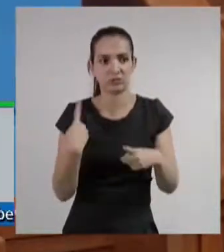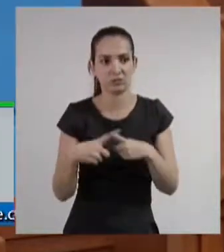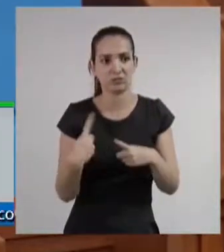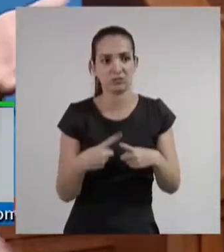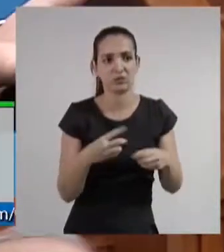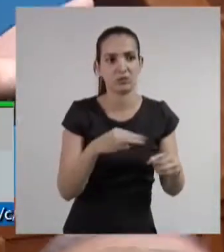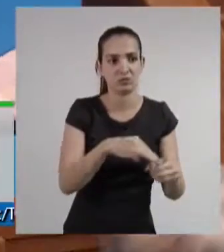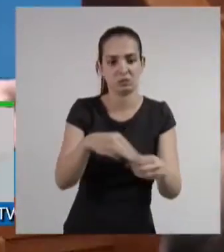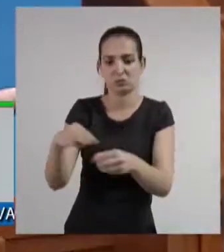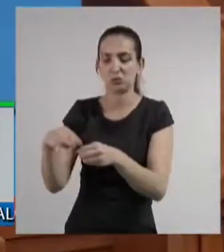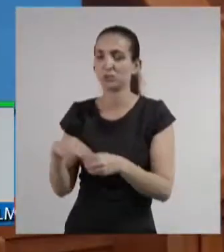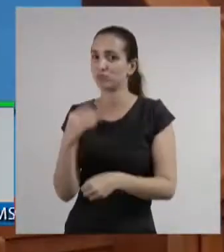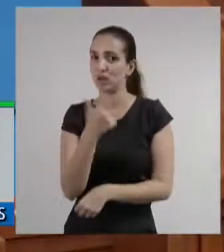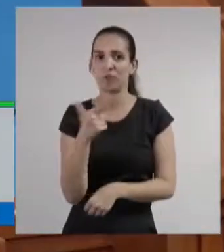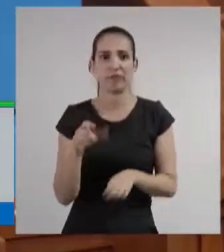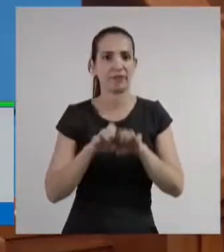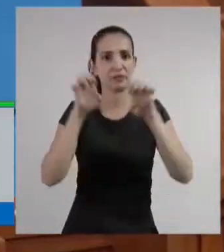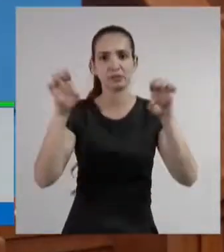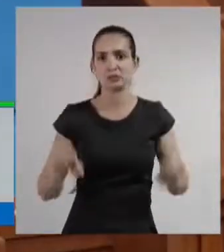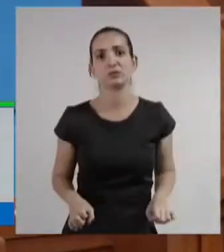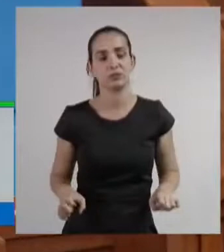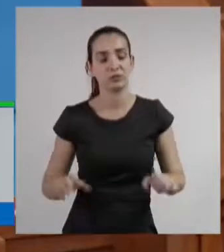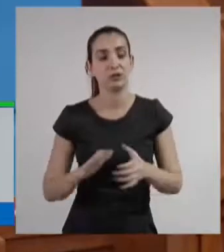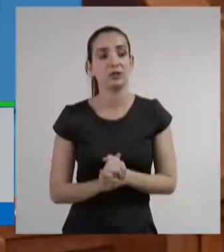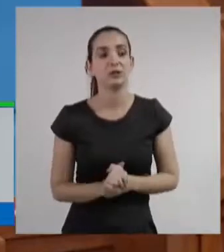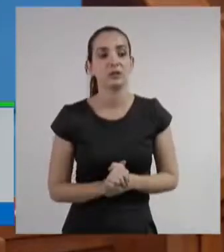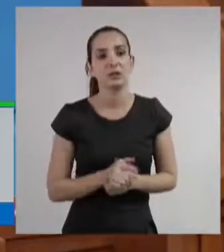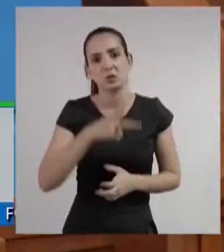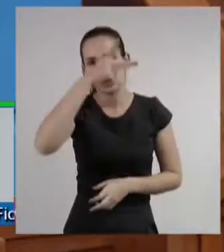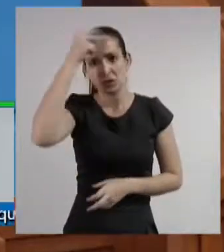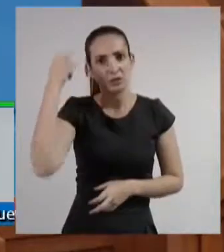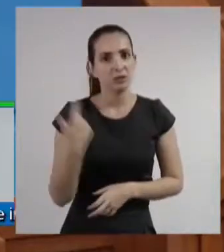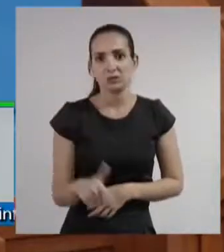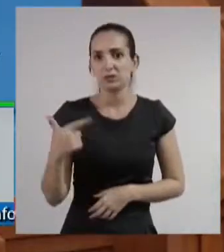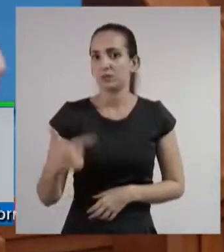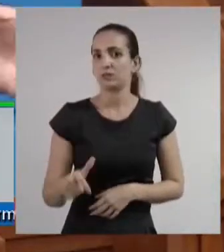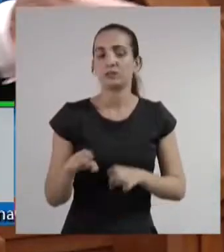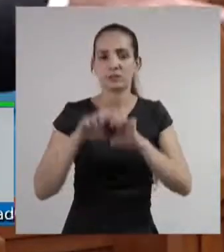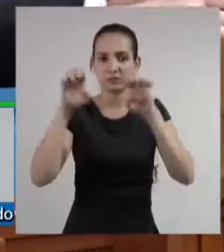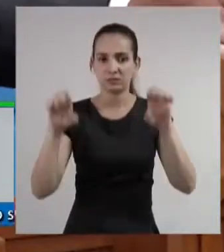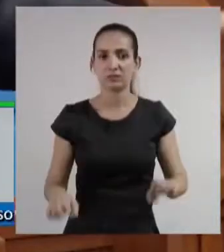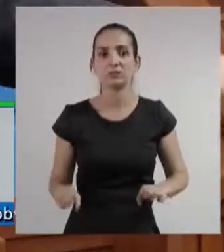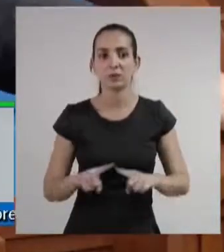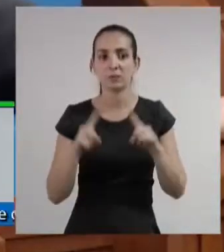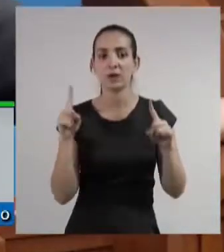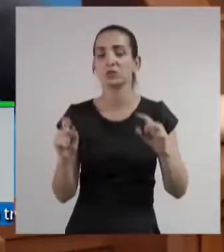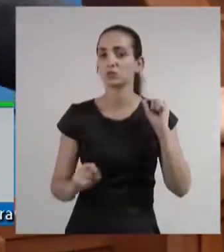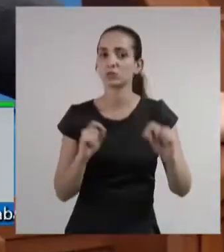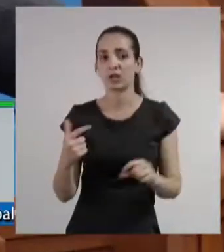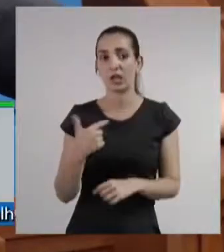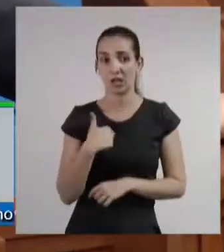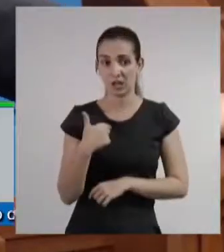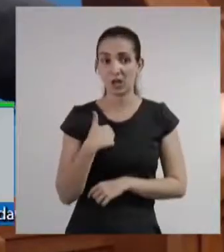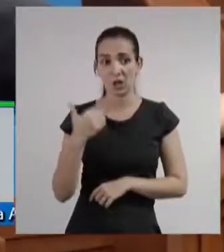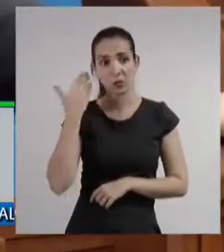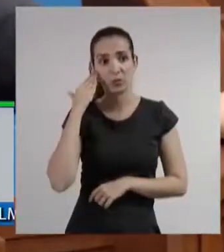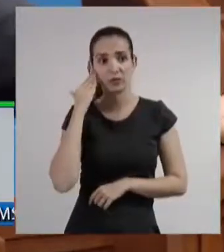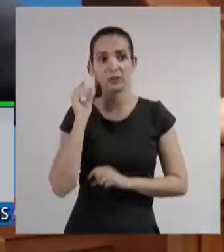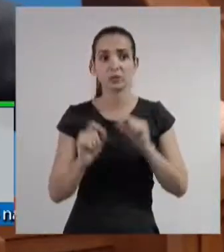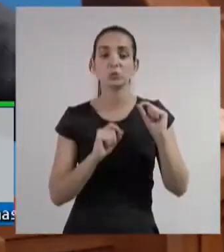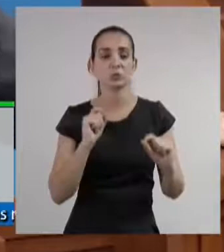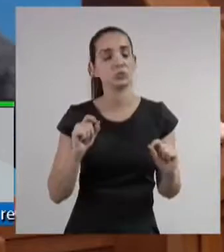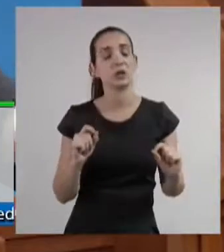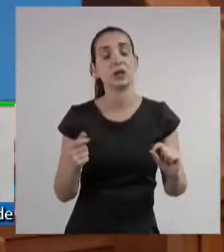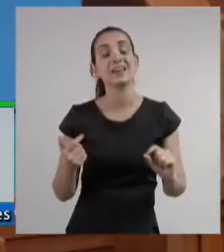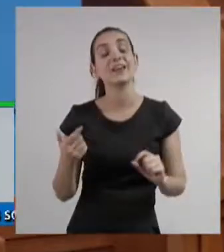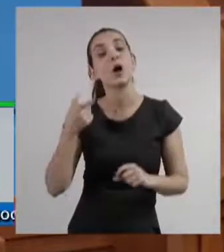têm infraestrutura. Agora, o que eu entendo é que ontem nós tivemos essa discussão